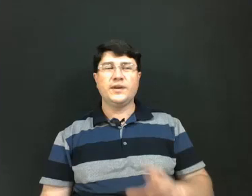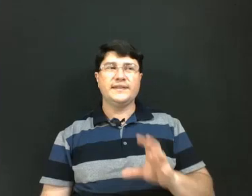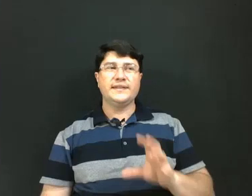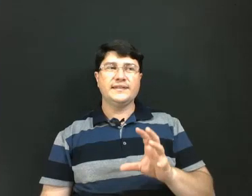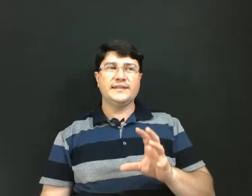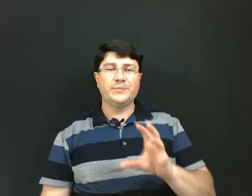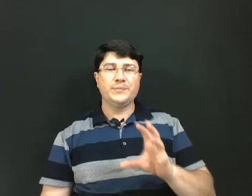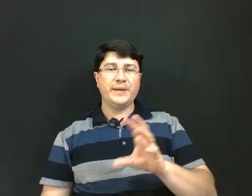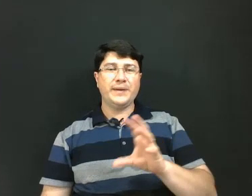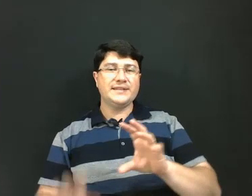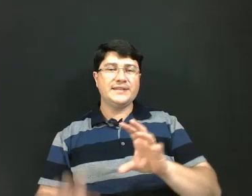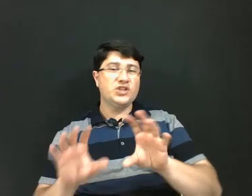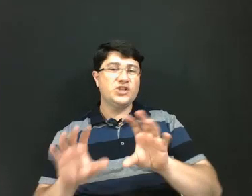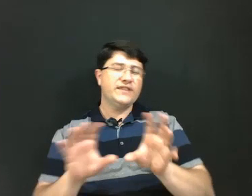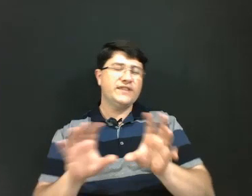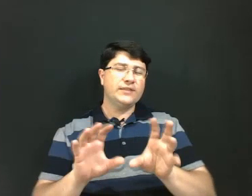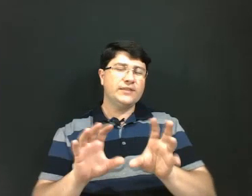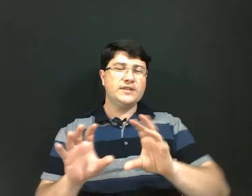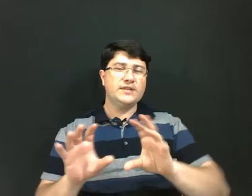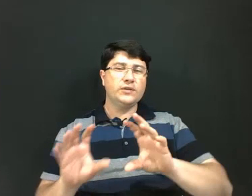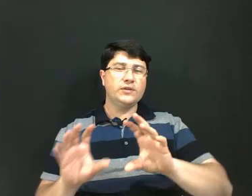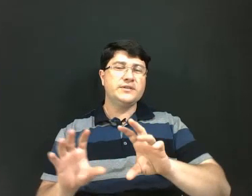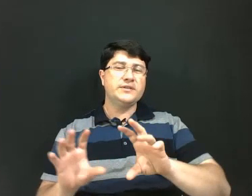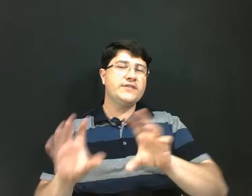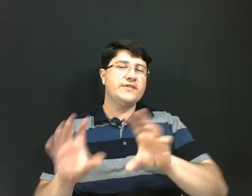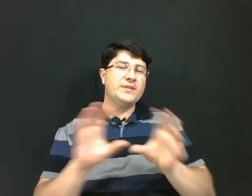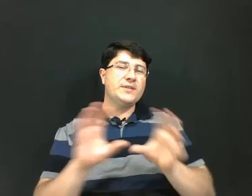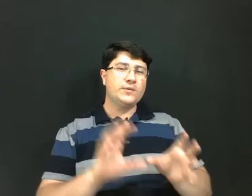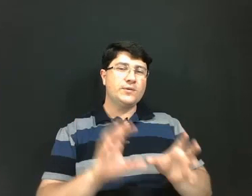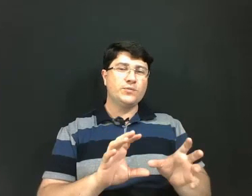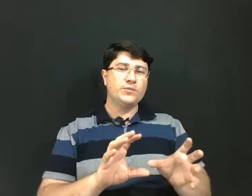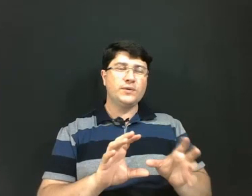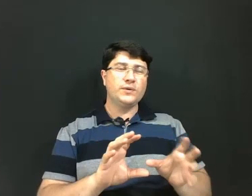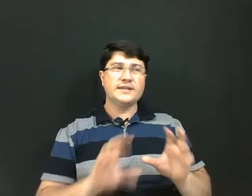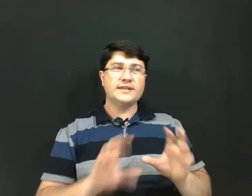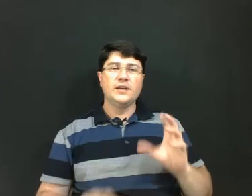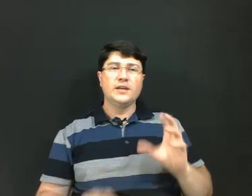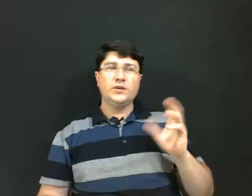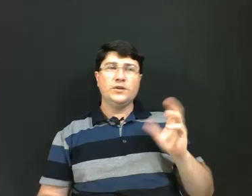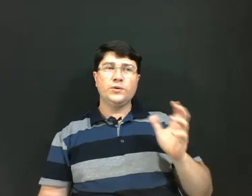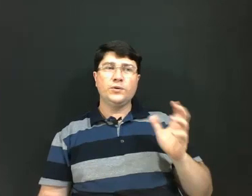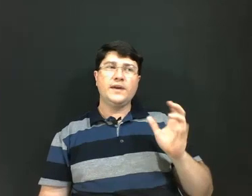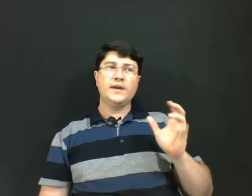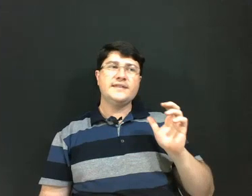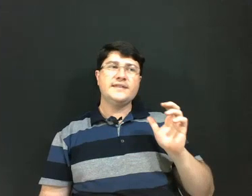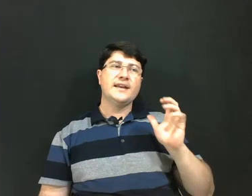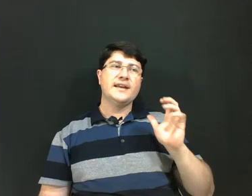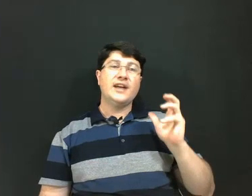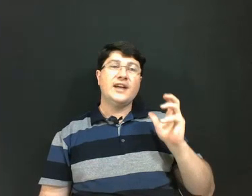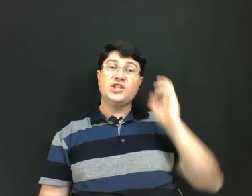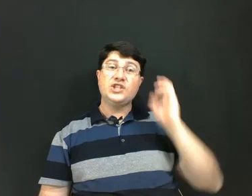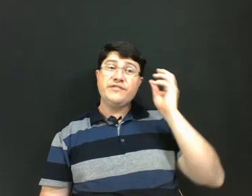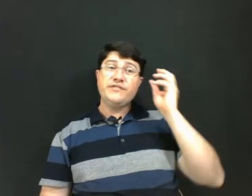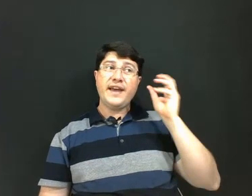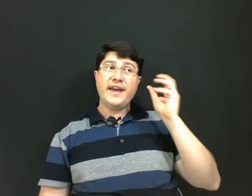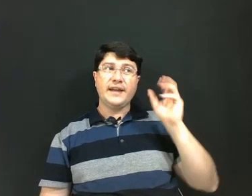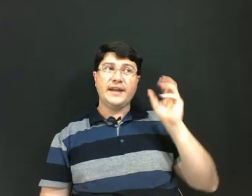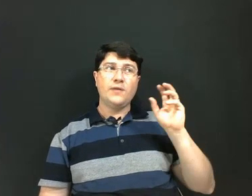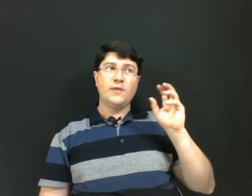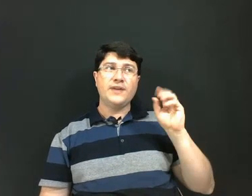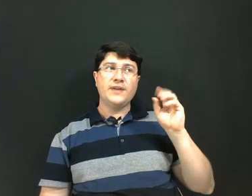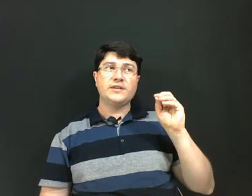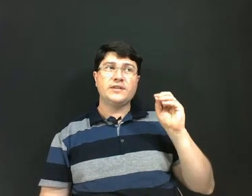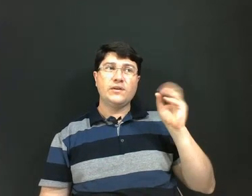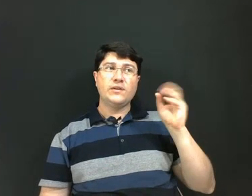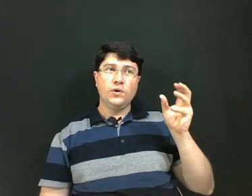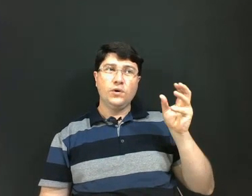importante porque se a gente estiver traduzindo, querendo significar a mesma coisa do português. Porque no português, a gente infere,